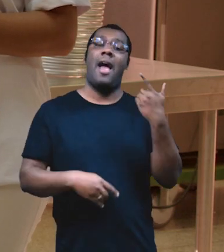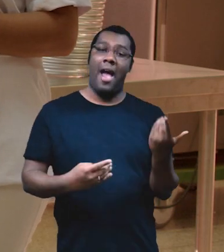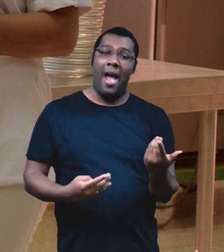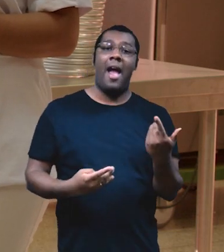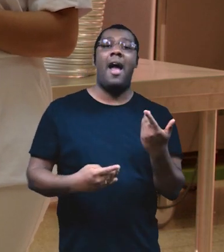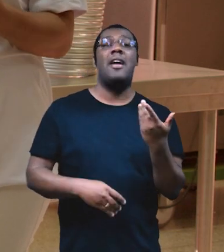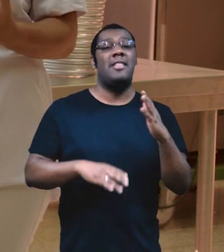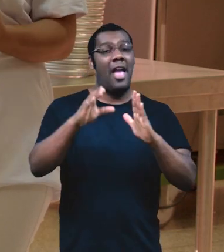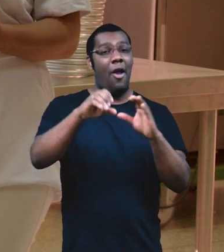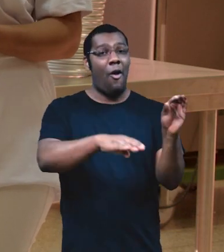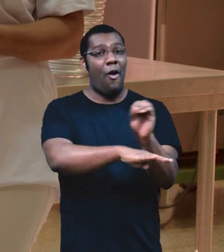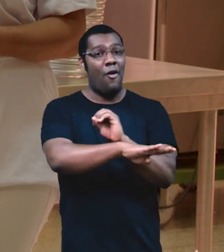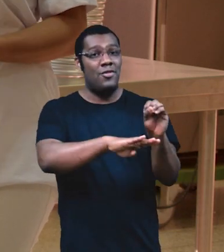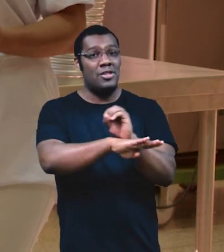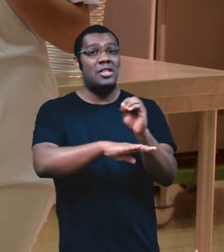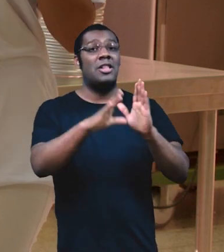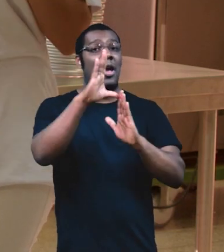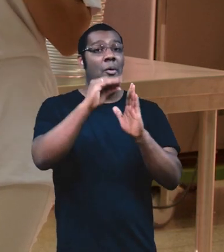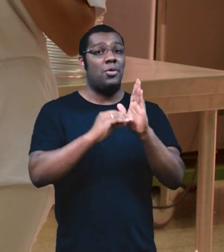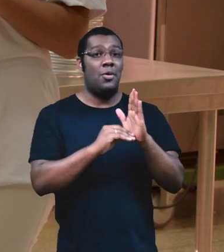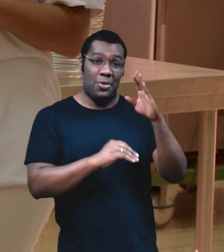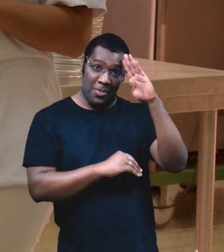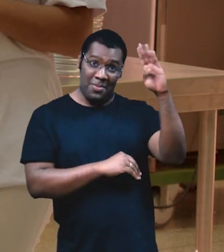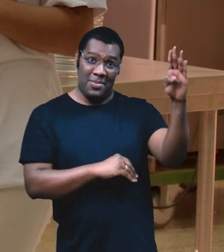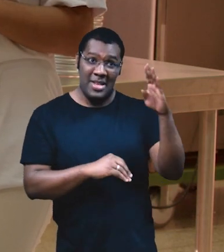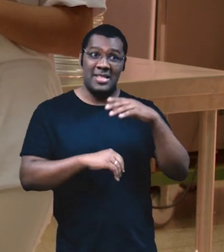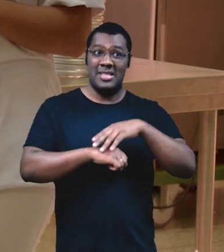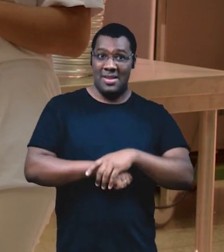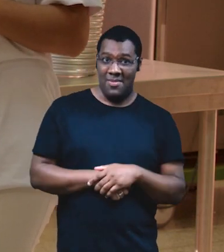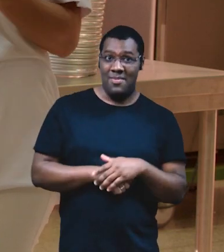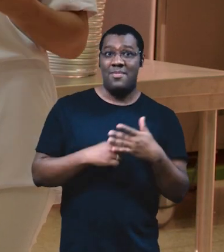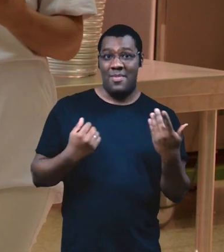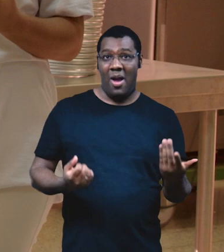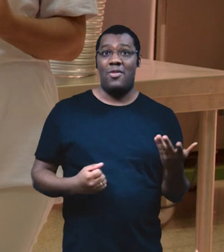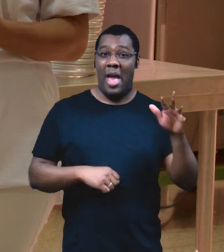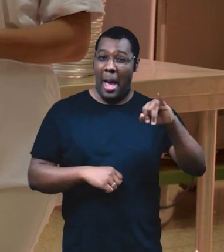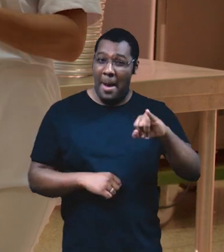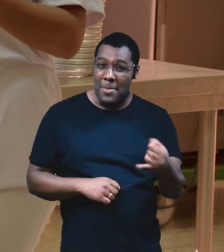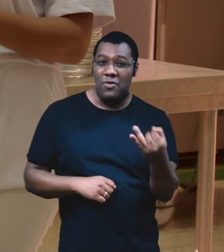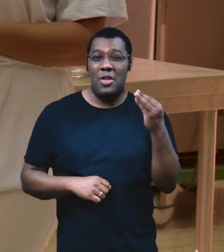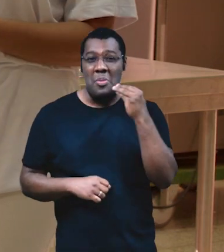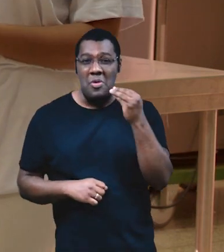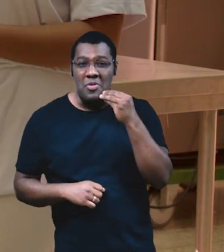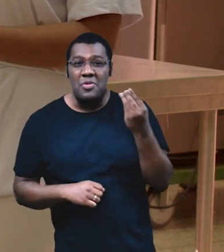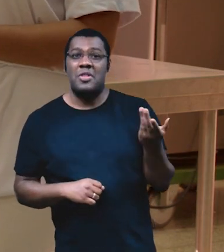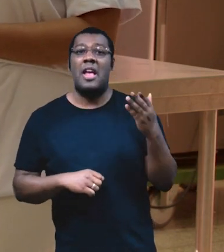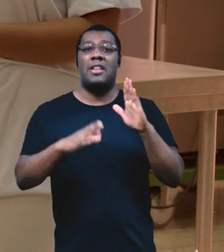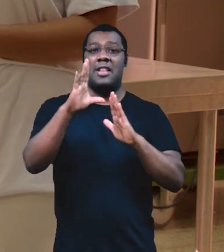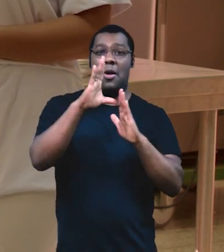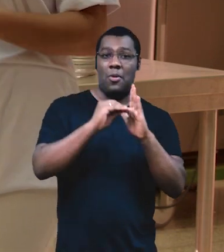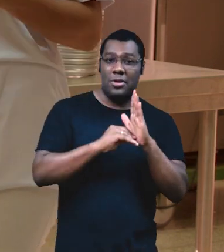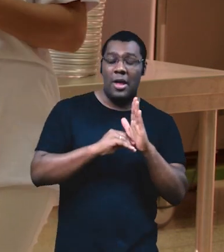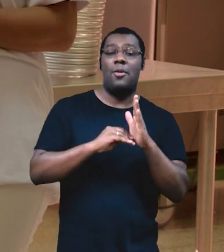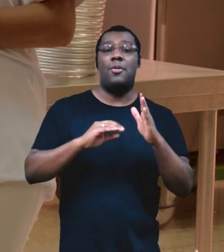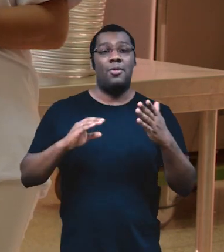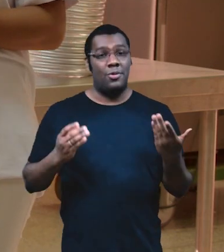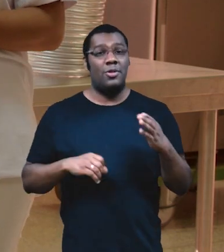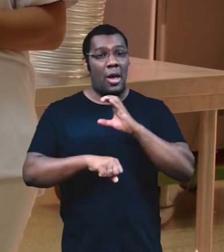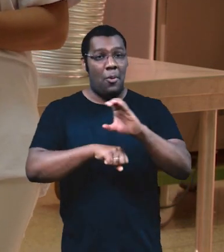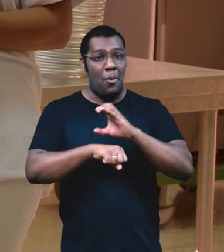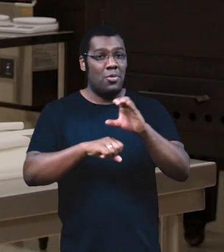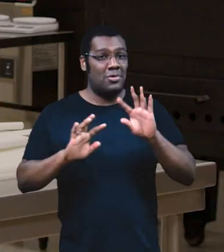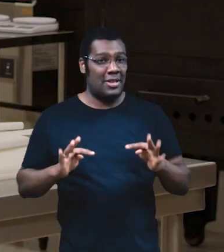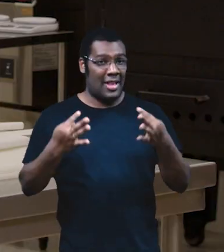disciplina do curso de tecnologia em bebidas, a gente falou, por que não fazer uma oficina de cerveja, né? Até porque seria uma boa oportunidade de atrair o